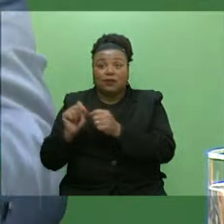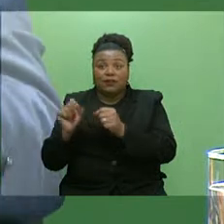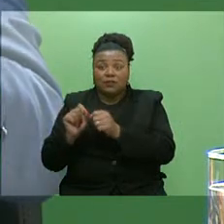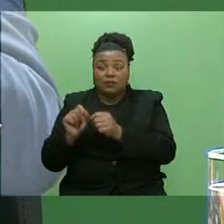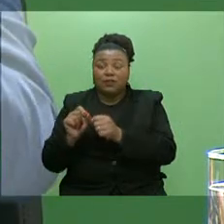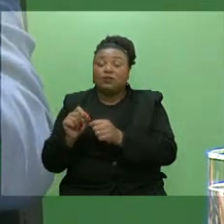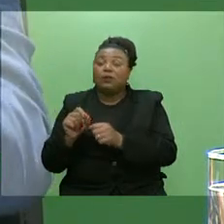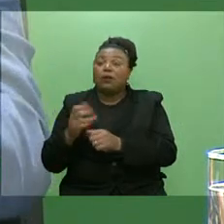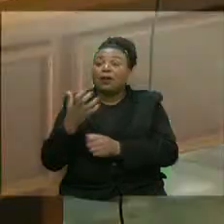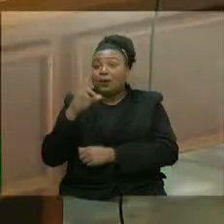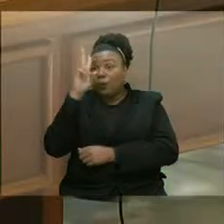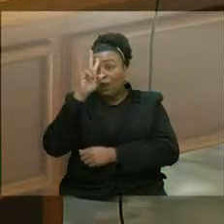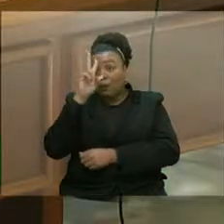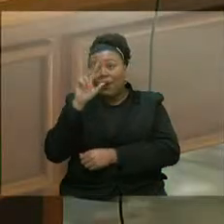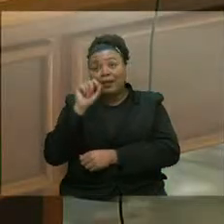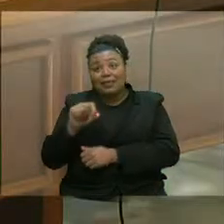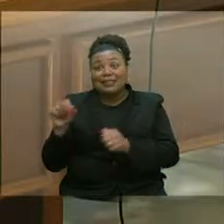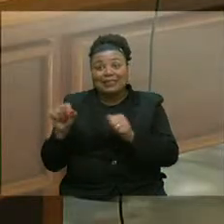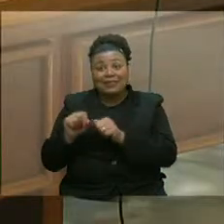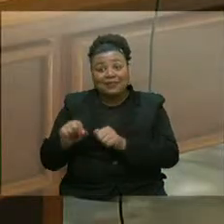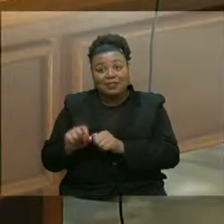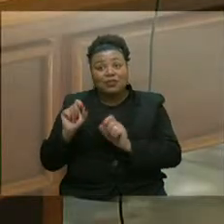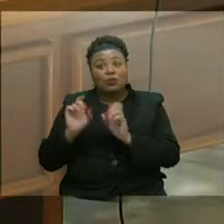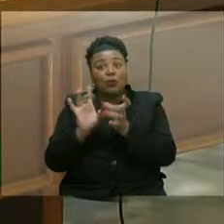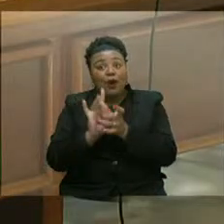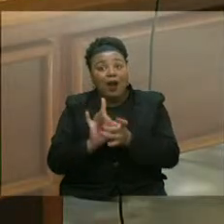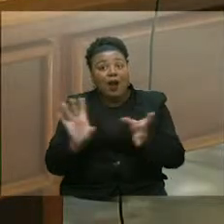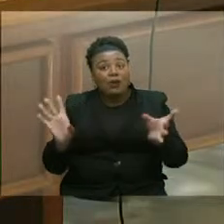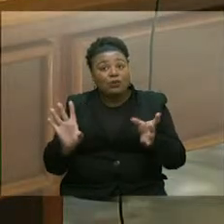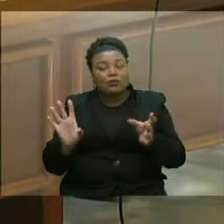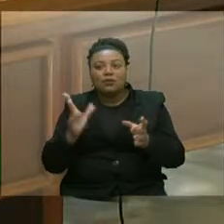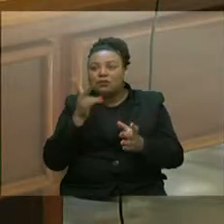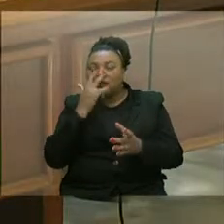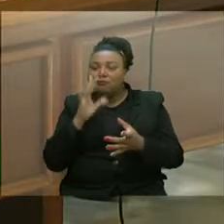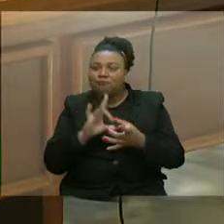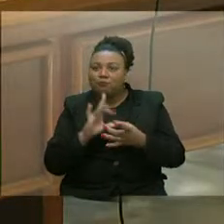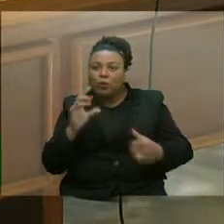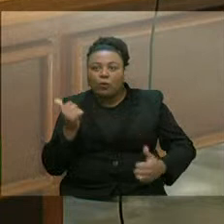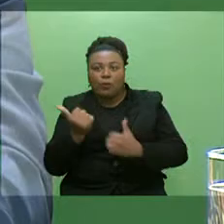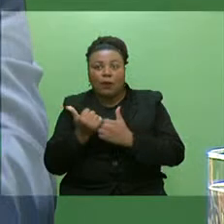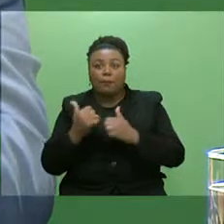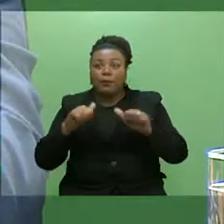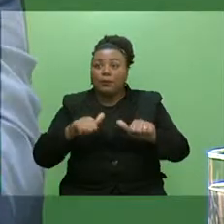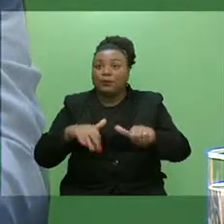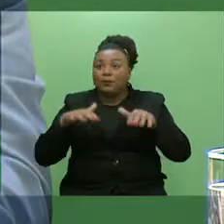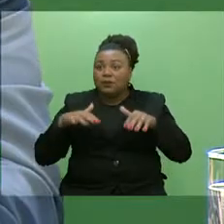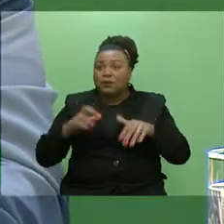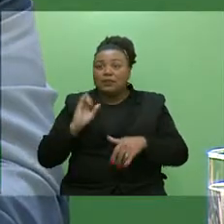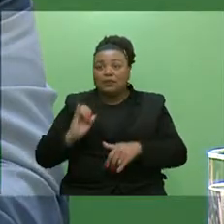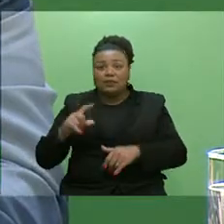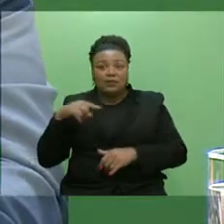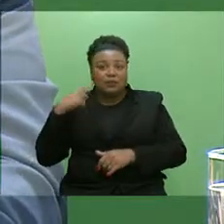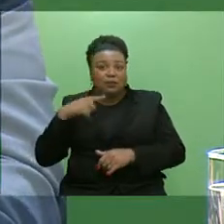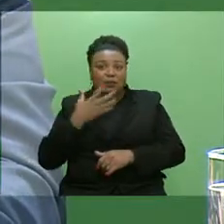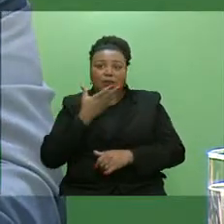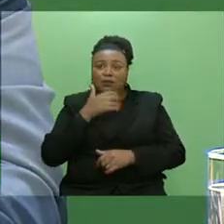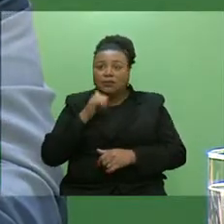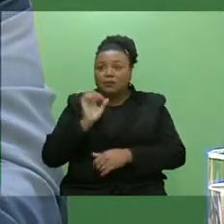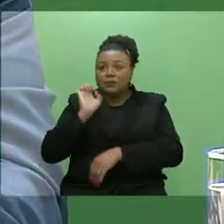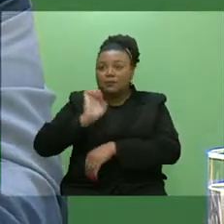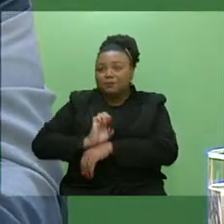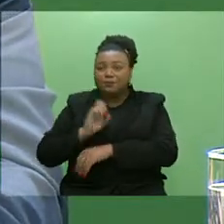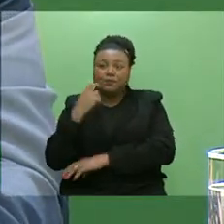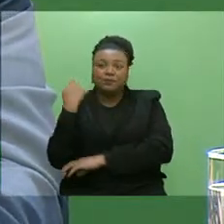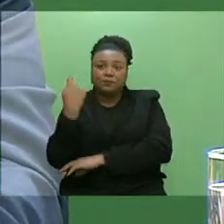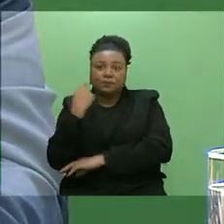promovendo. Aliás, quero lembrar que está promovendo com autorização, com a chancela da Assembleia Legislativa, não fosse os deputados e as deputadas estaduais do